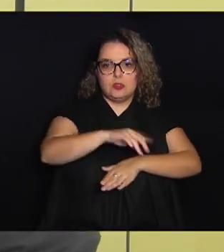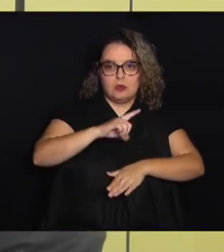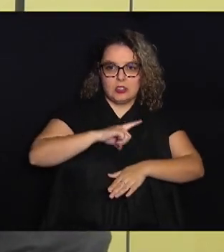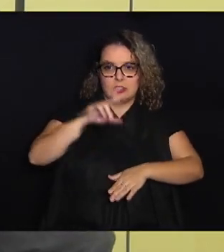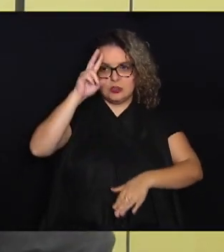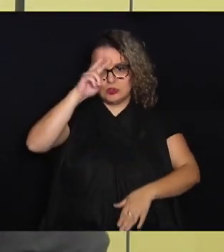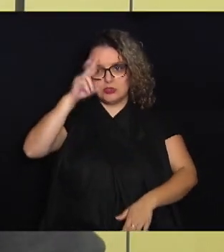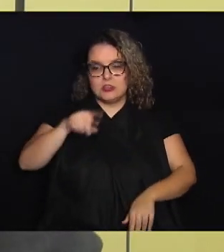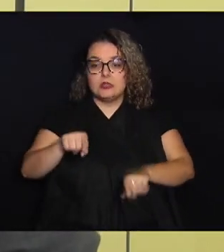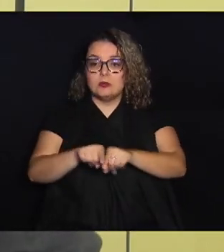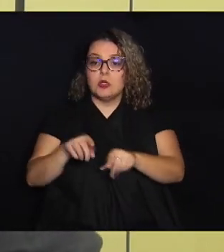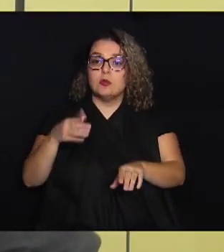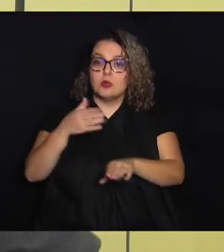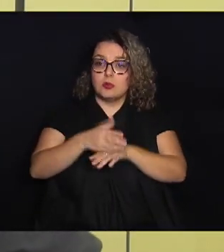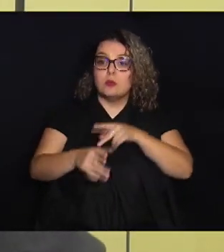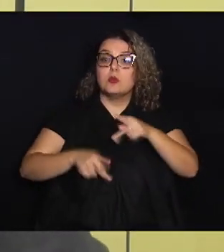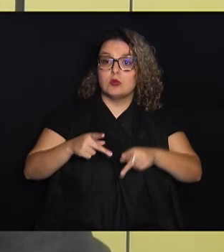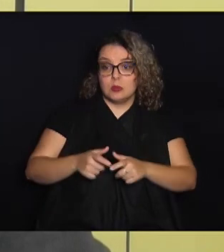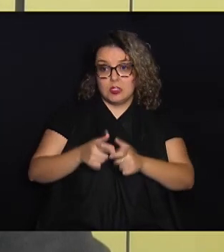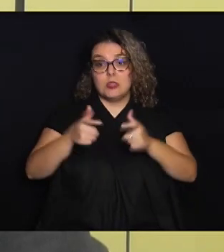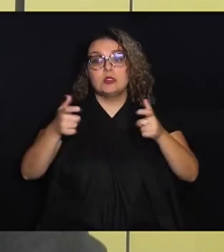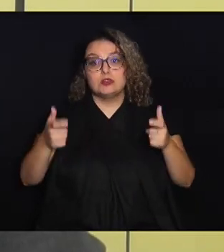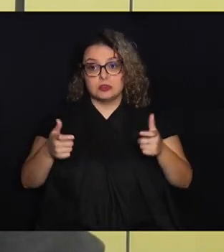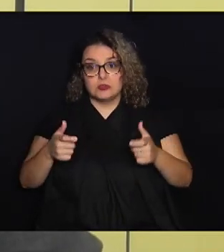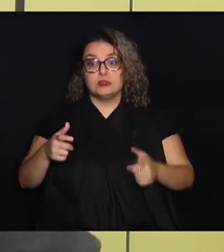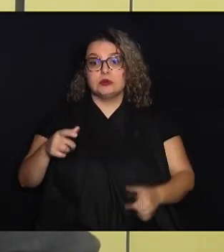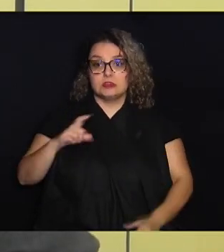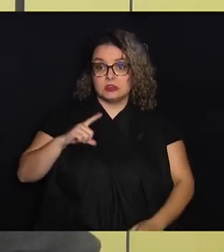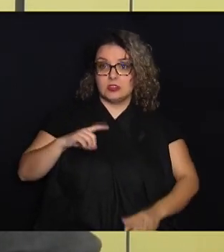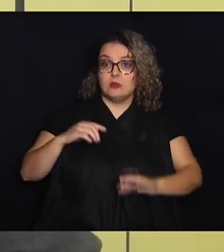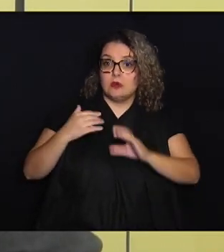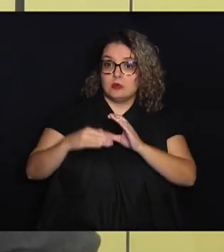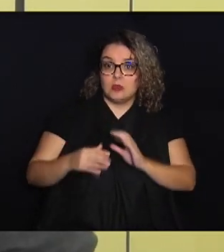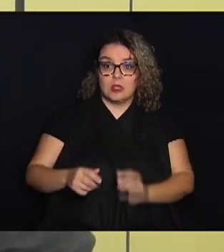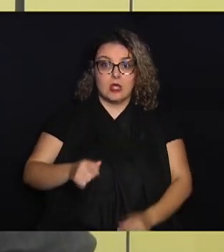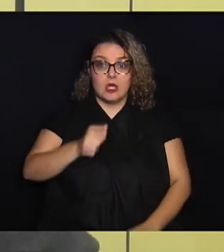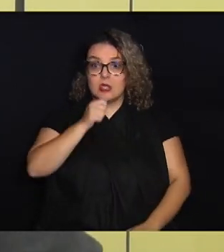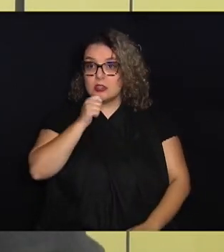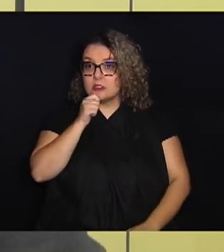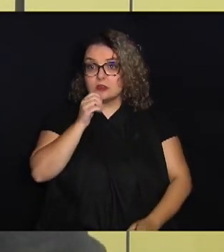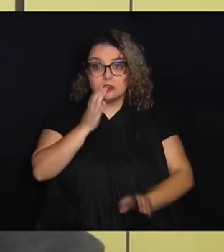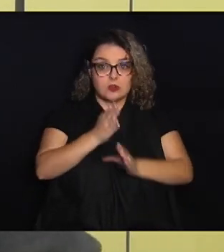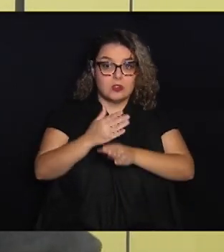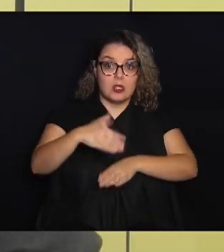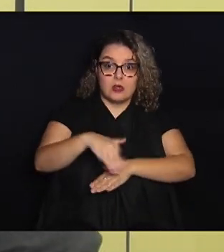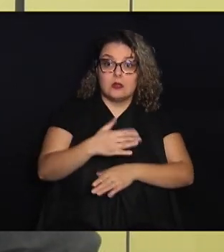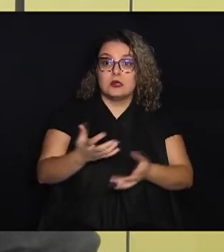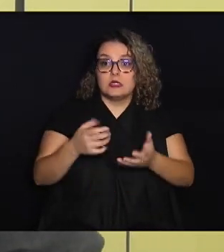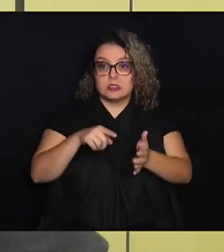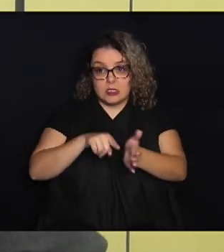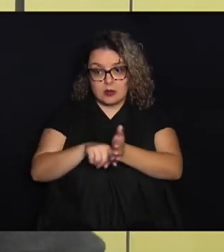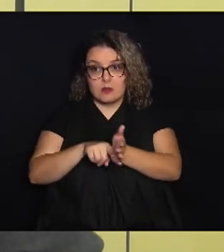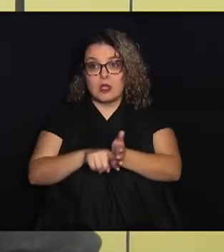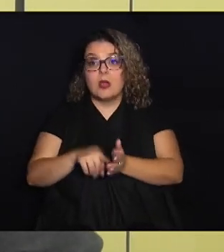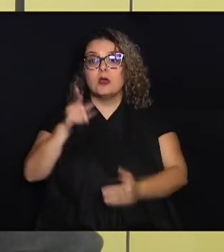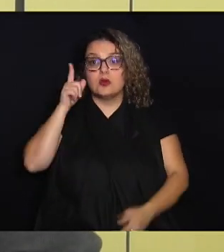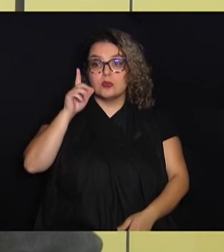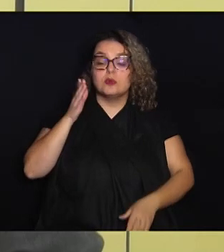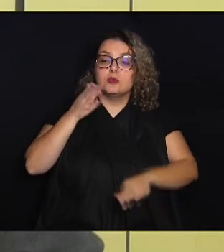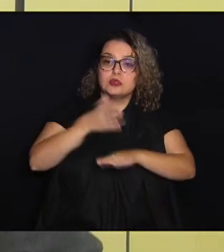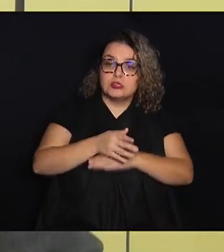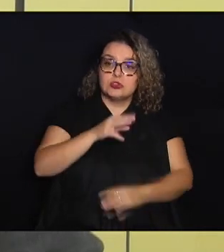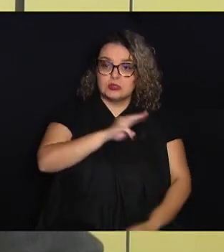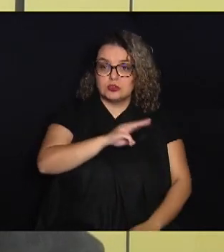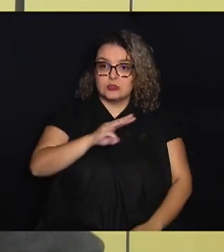uma participação popular muito grande, tem um e-mail ali para quem não encontrou sua rua, quiser pesquisar, consegue acessar ali